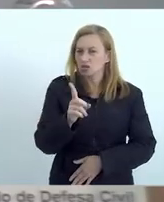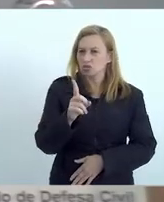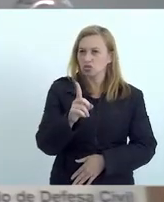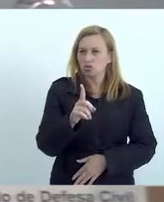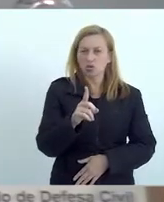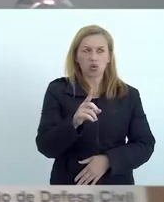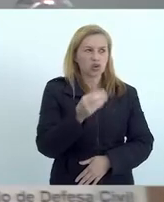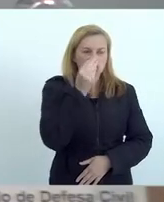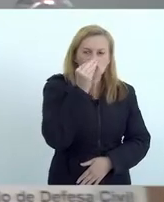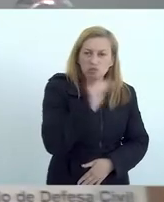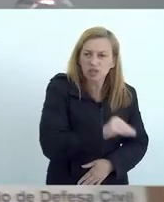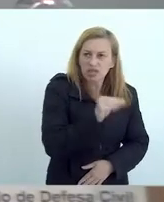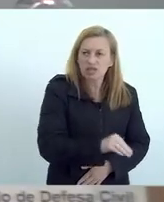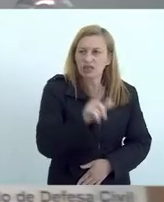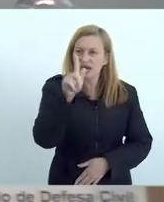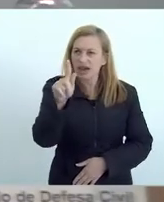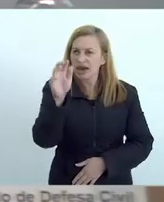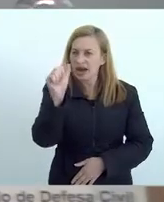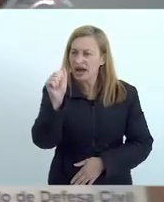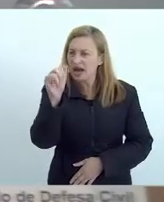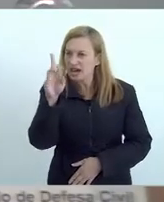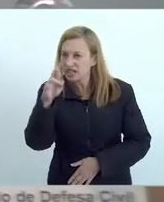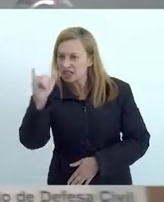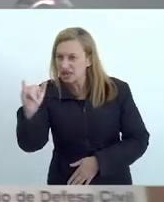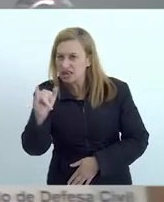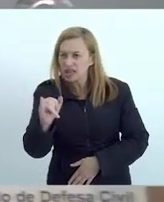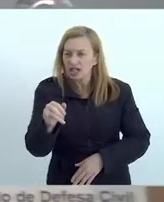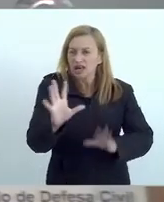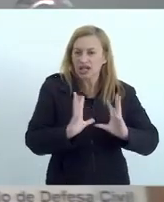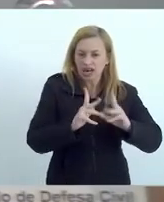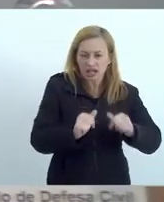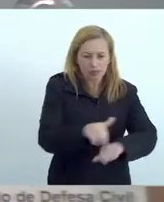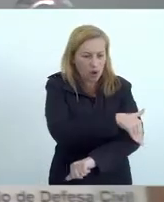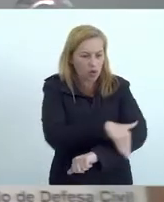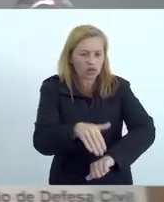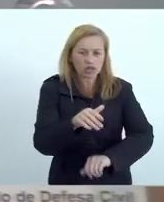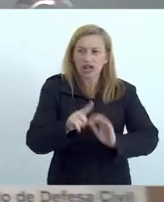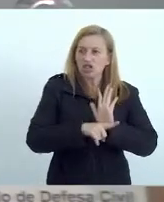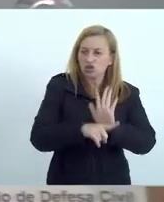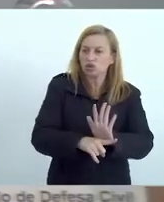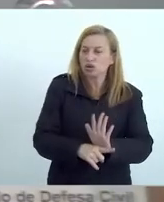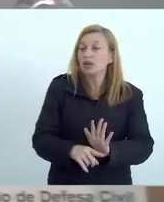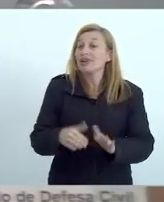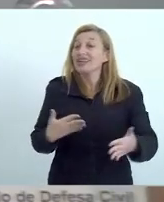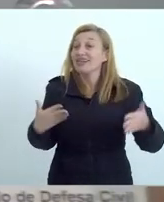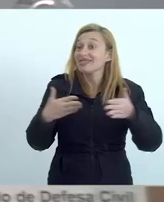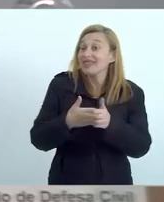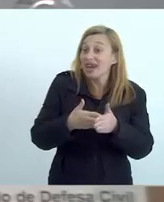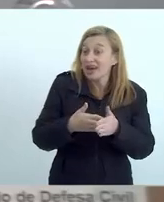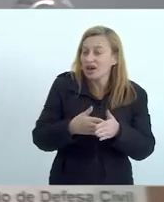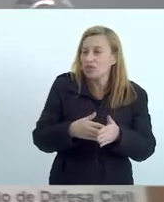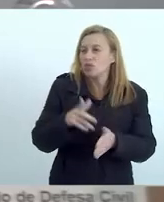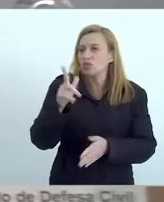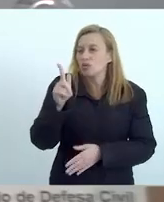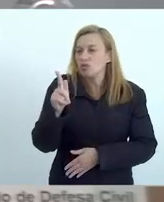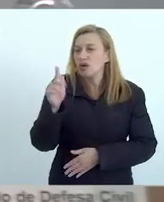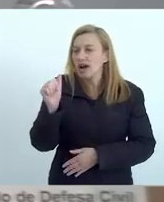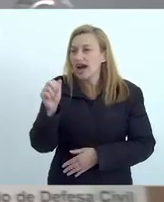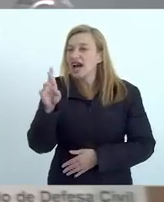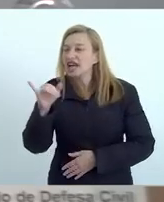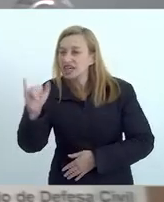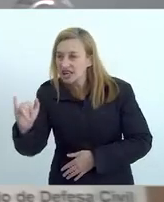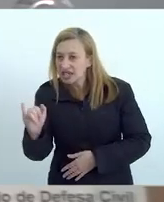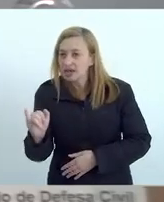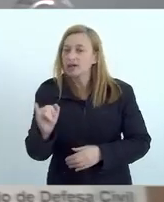o que limpa aqui a nossa a rua D'Ajuda mas até um gari pode ser secretário de estado agora